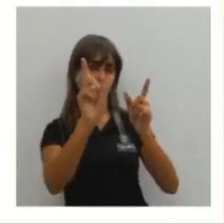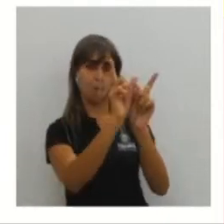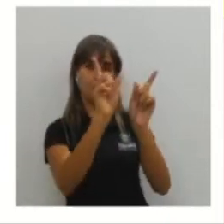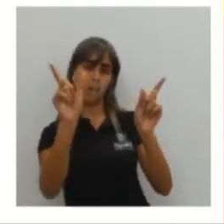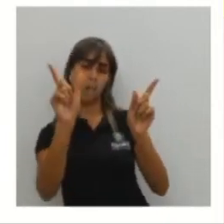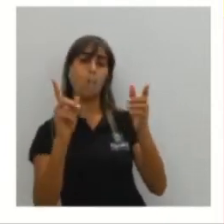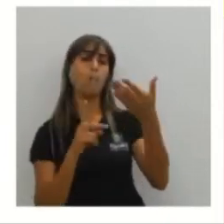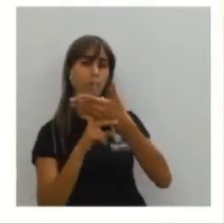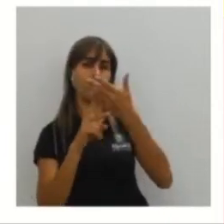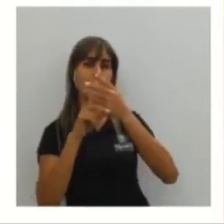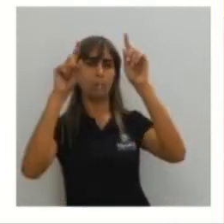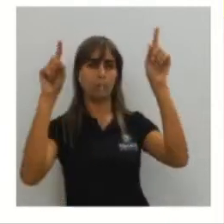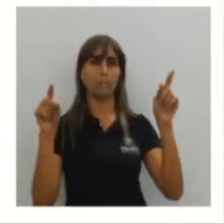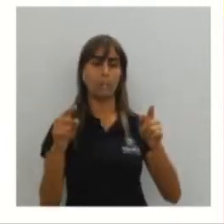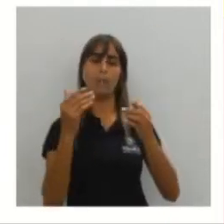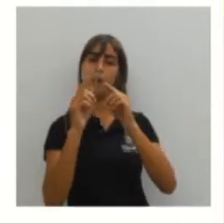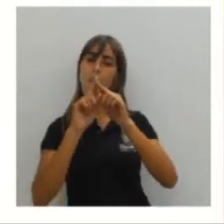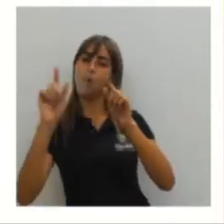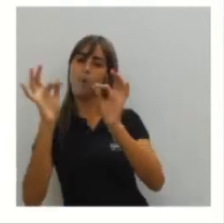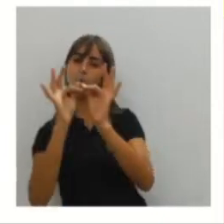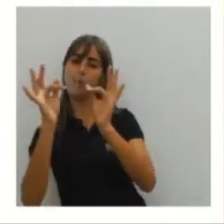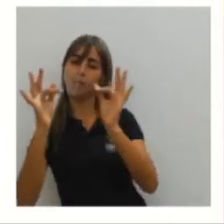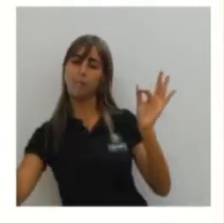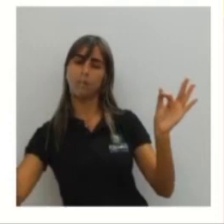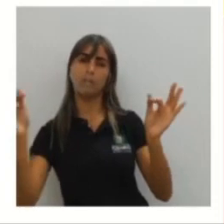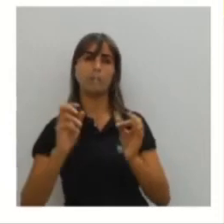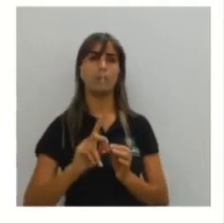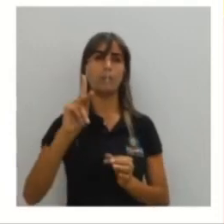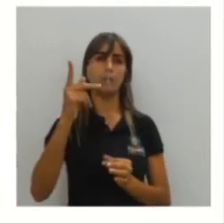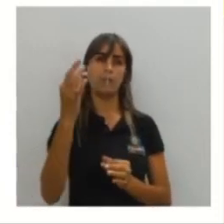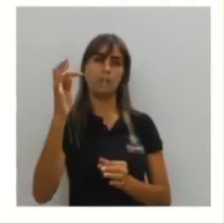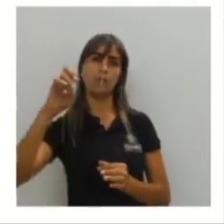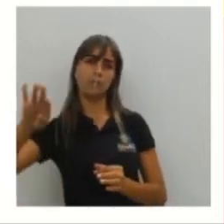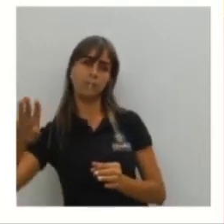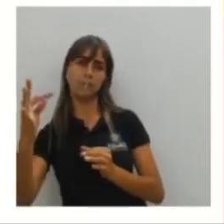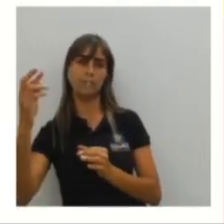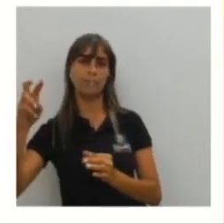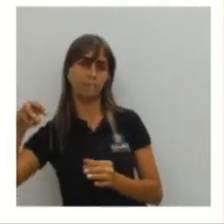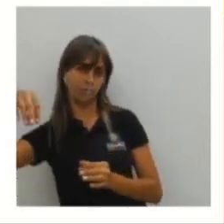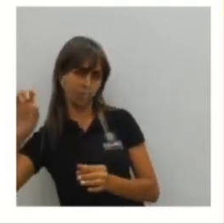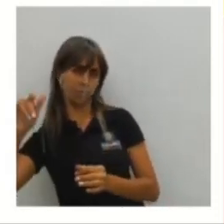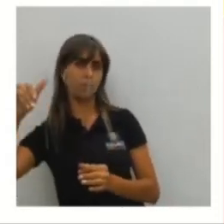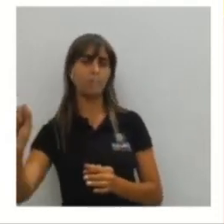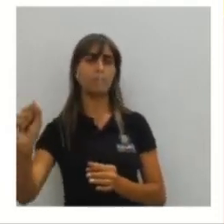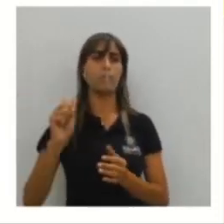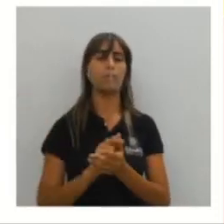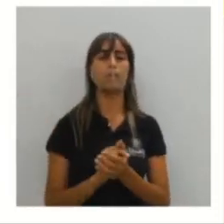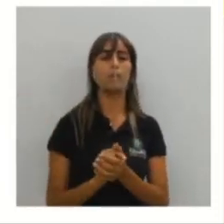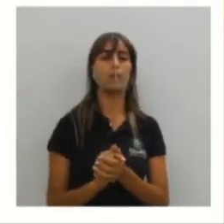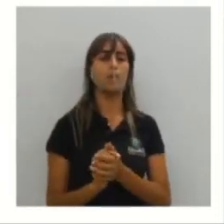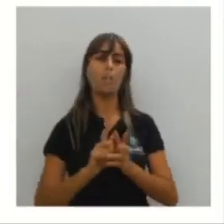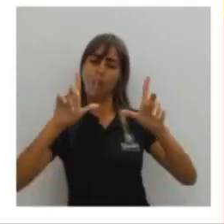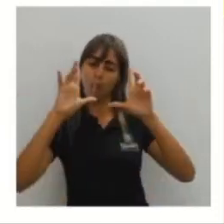verbo que está entre parênteses, e a continuação da tua frase. Tem lá, I, espaço, the house twice yesterday. Eu tô querendo dizer que eu limpei